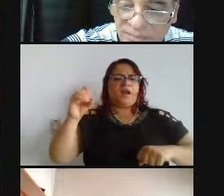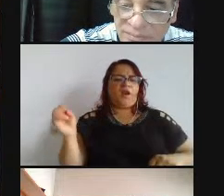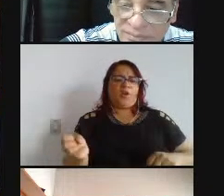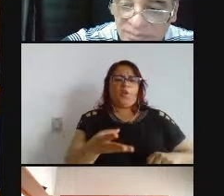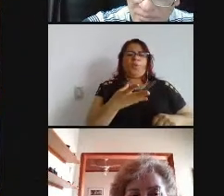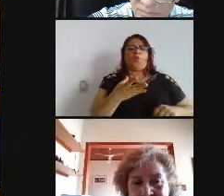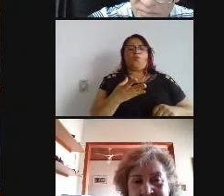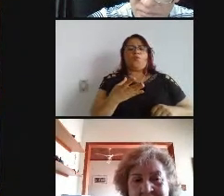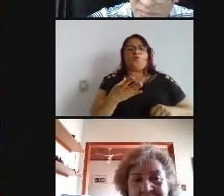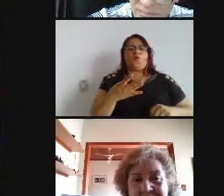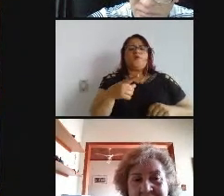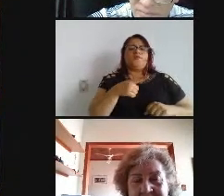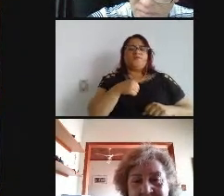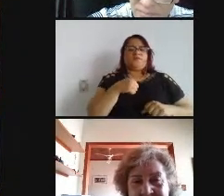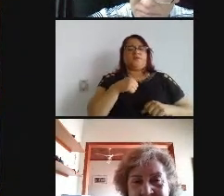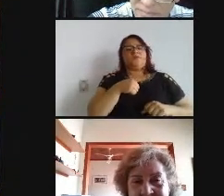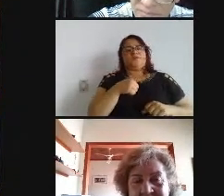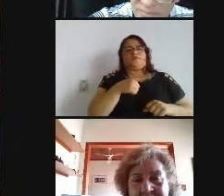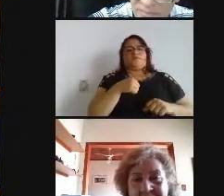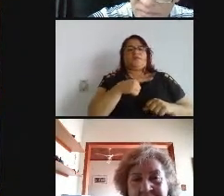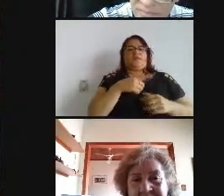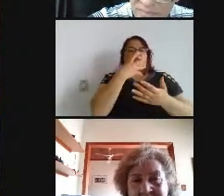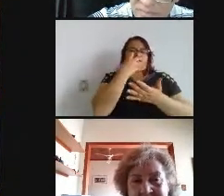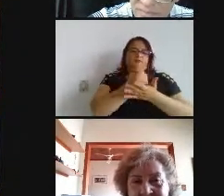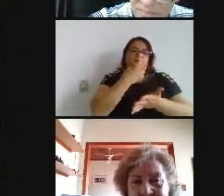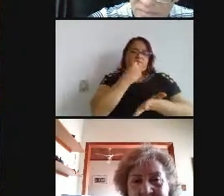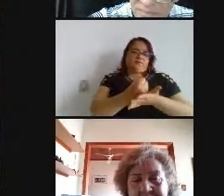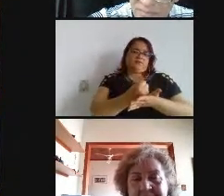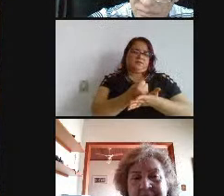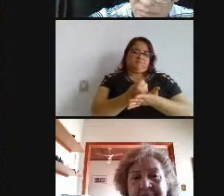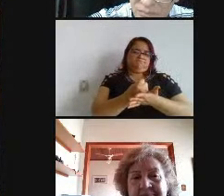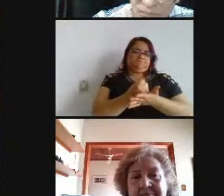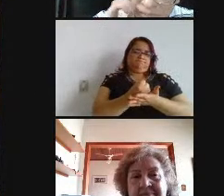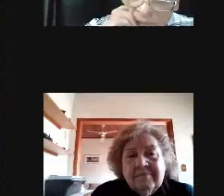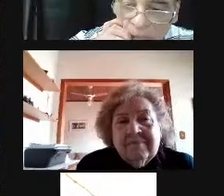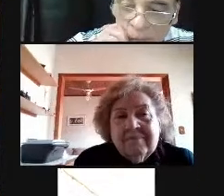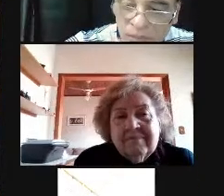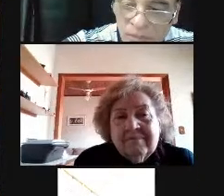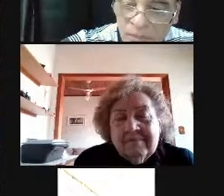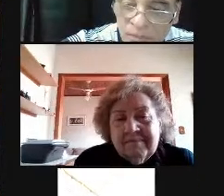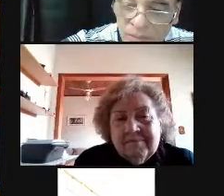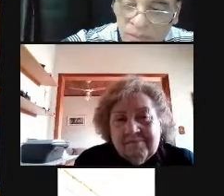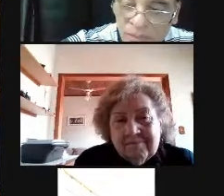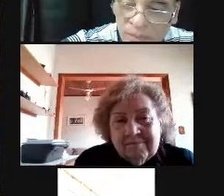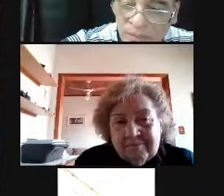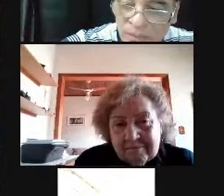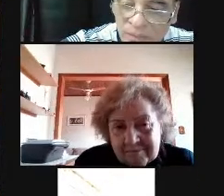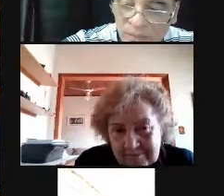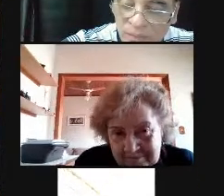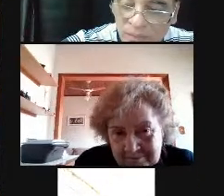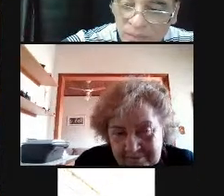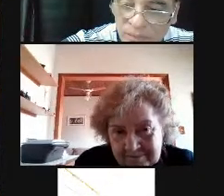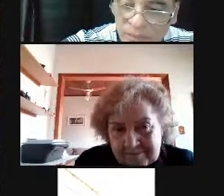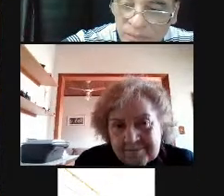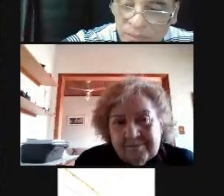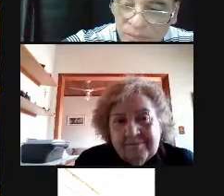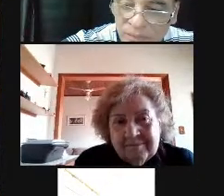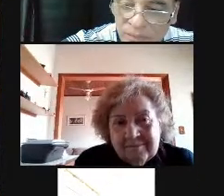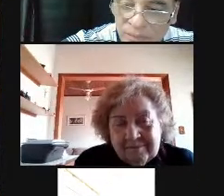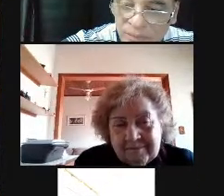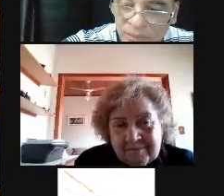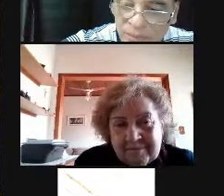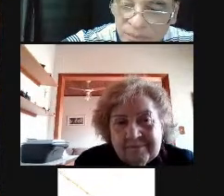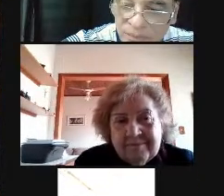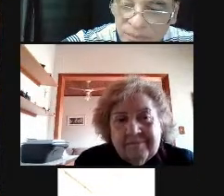nós temos na alfabetização. E quando eu digo mais recente, eu quero